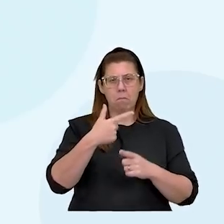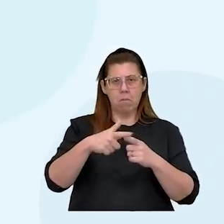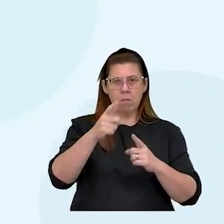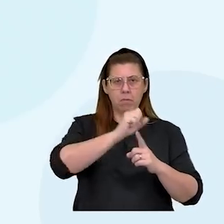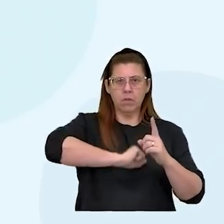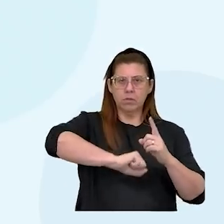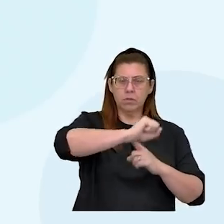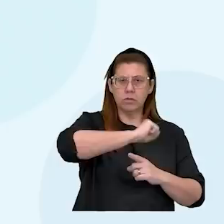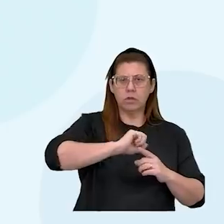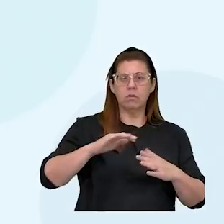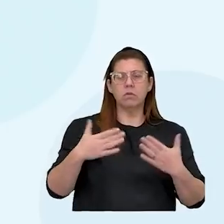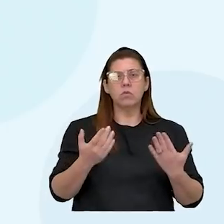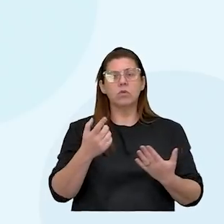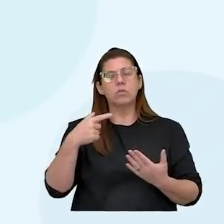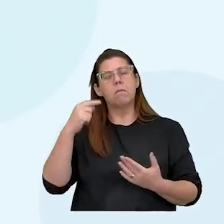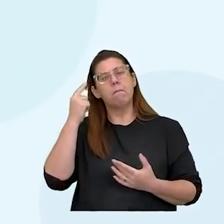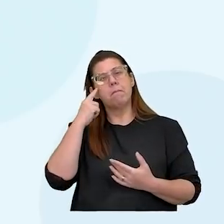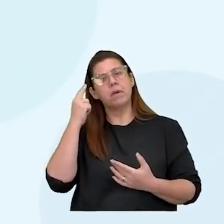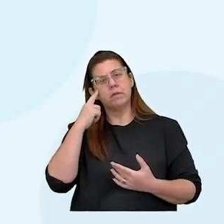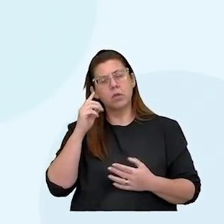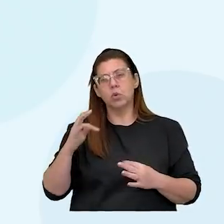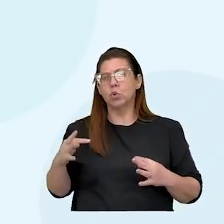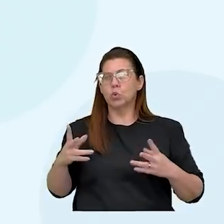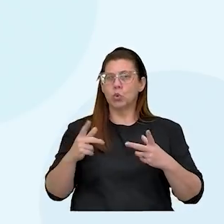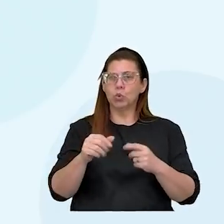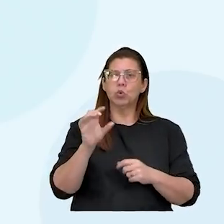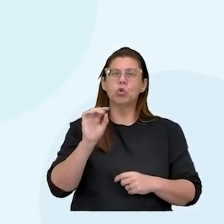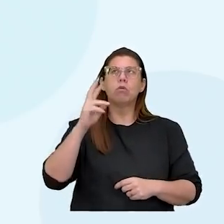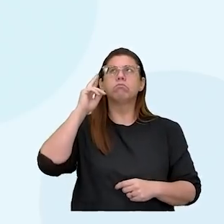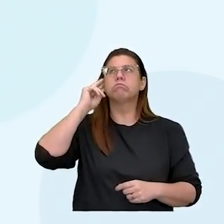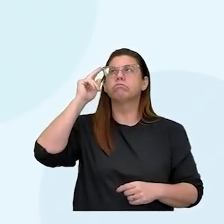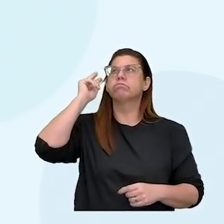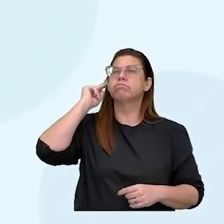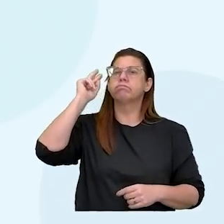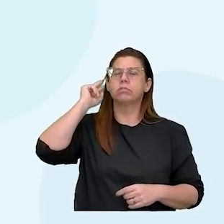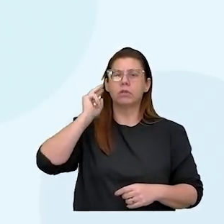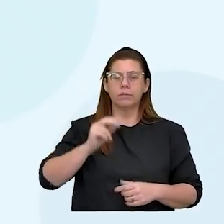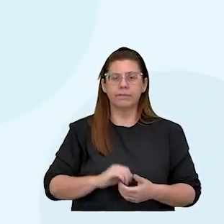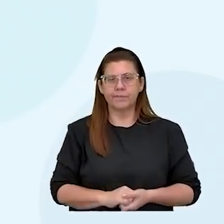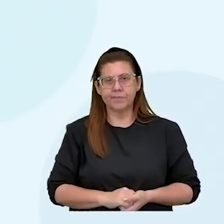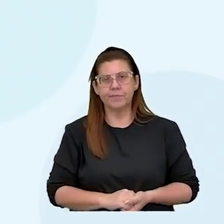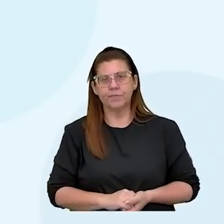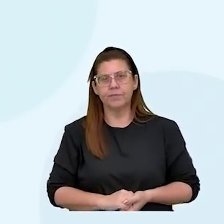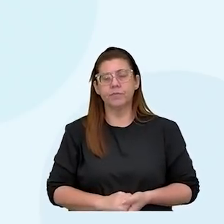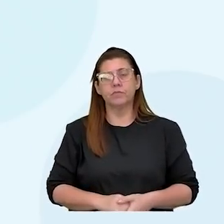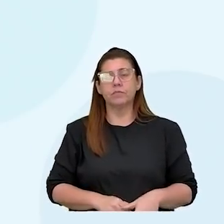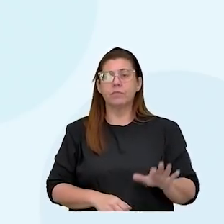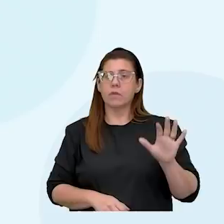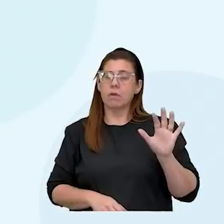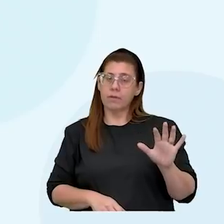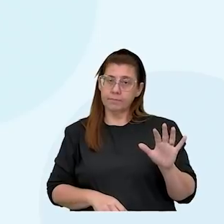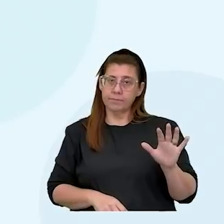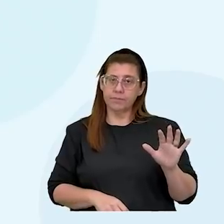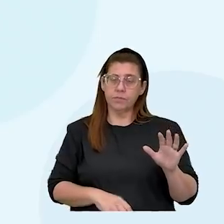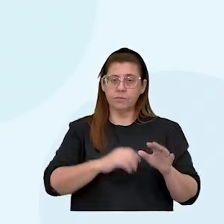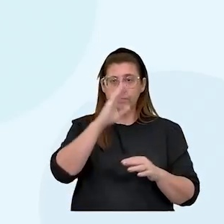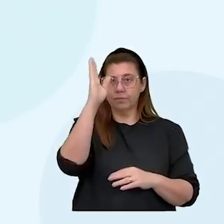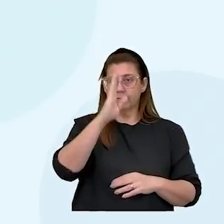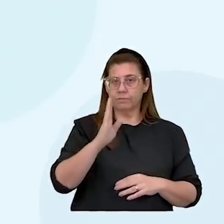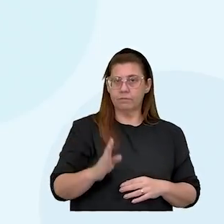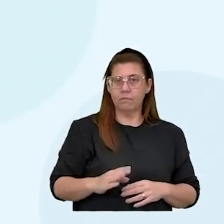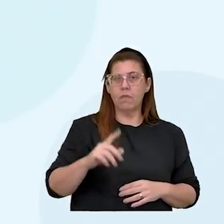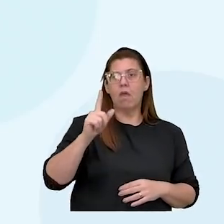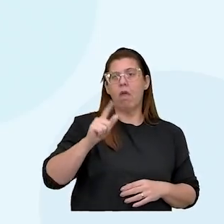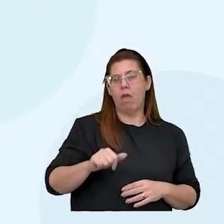sociais enquanto se achar que é tudo apenas um sonho intenso. Assim, o Brasil